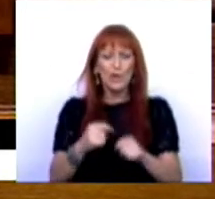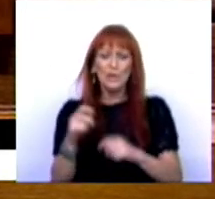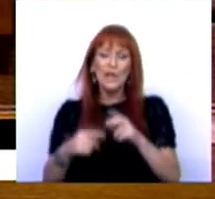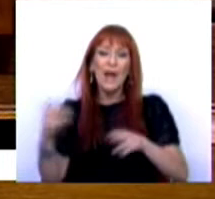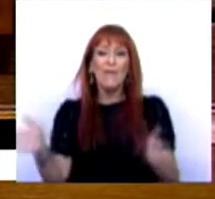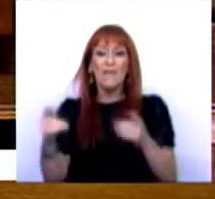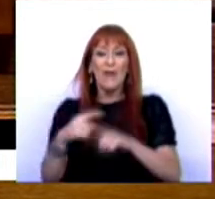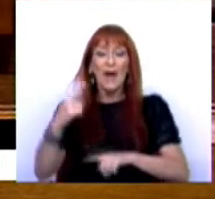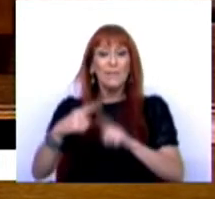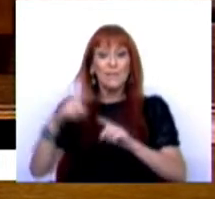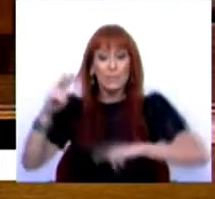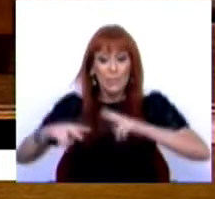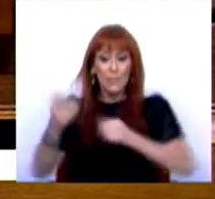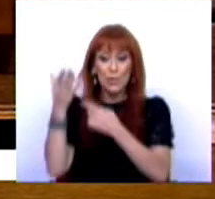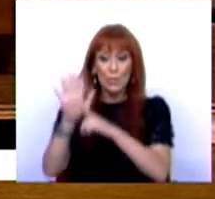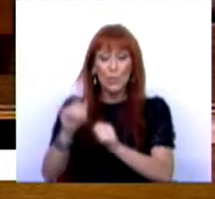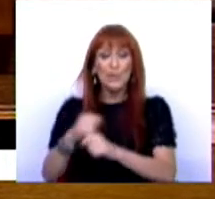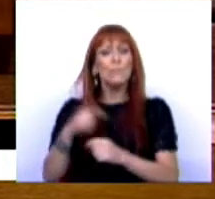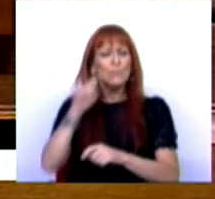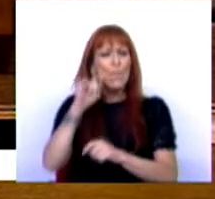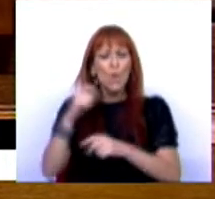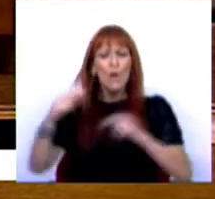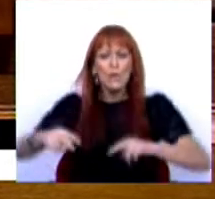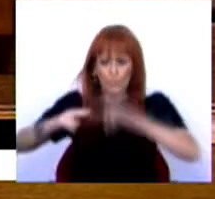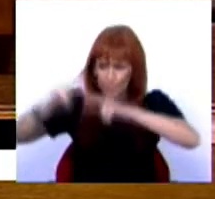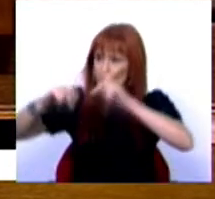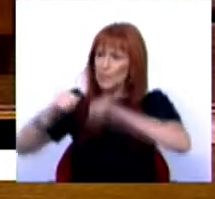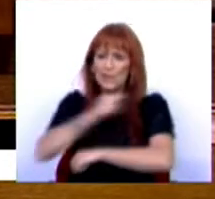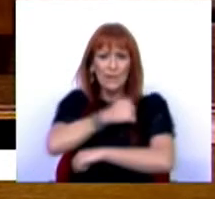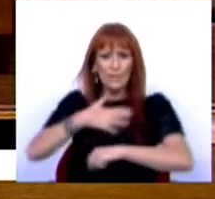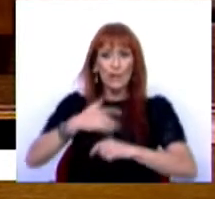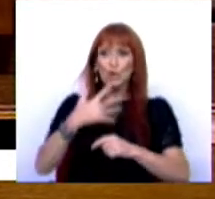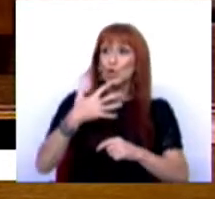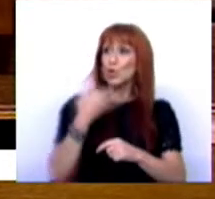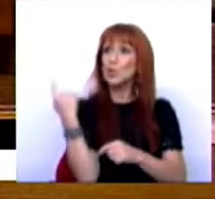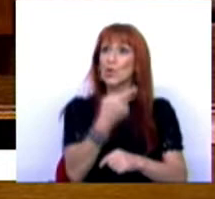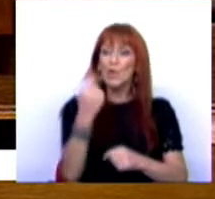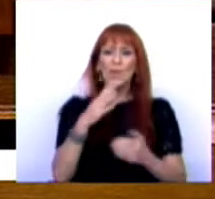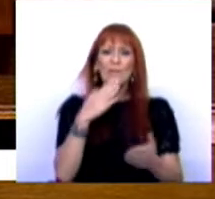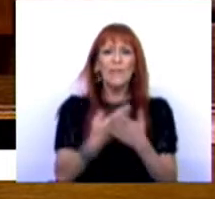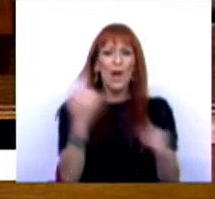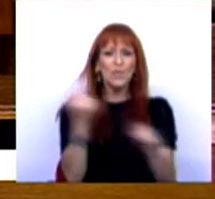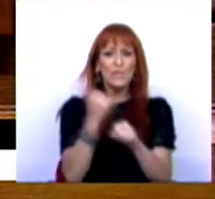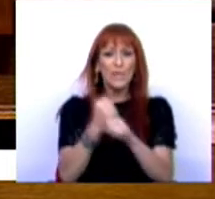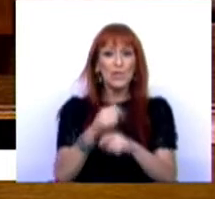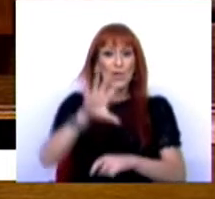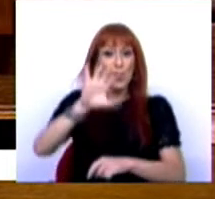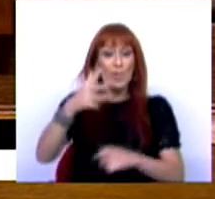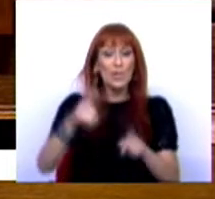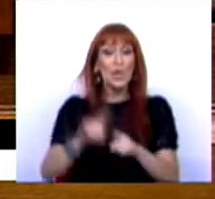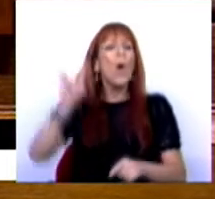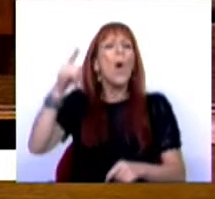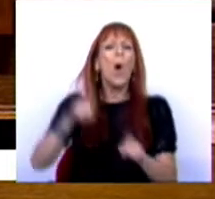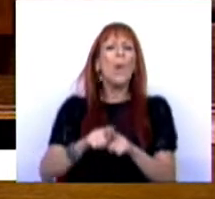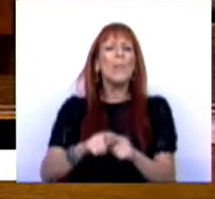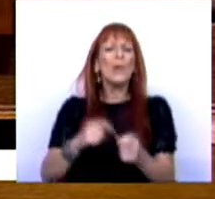arrendamento acessível, com um paradigma que pugna pela reabilitação do património de todos colocado ao serviço do país em vez da